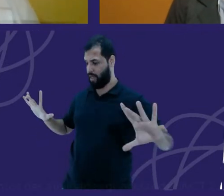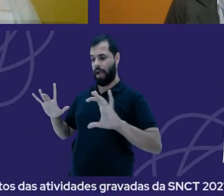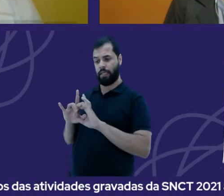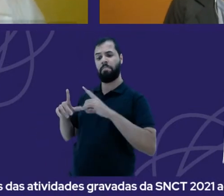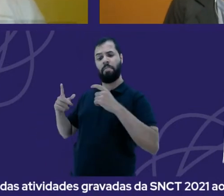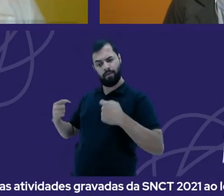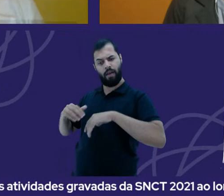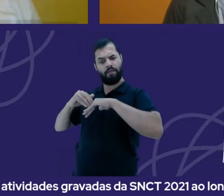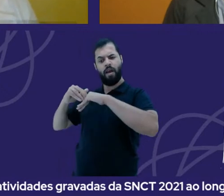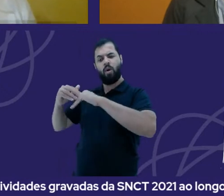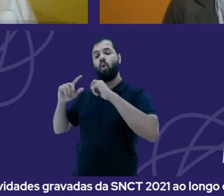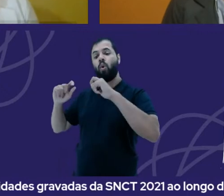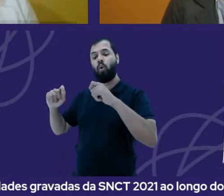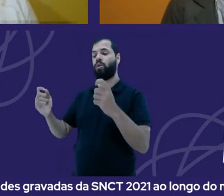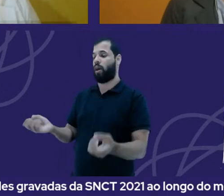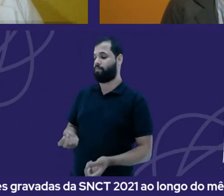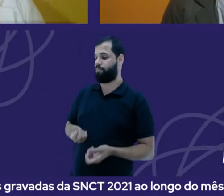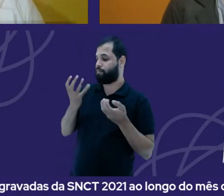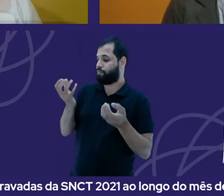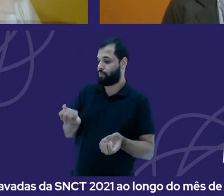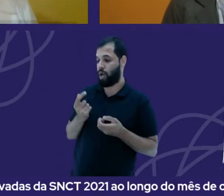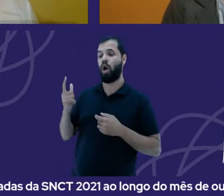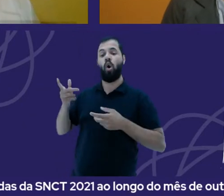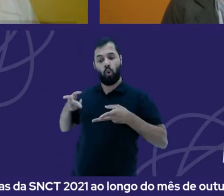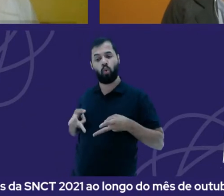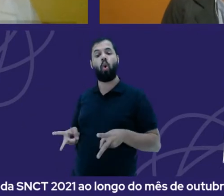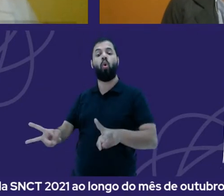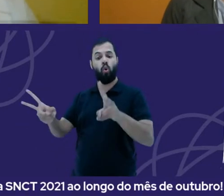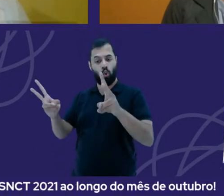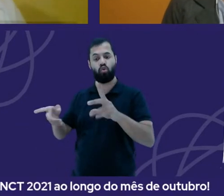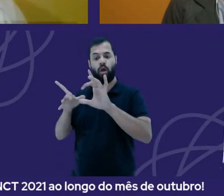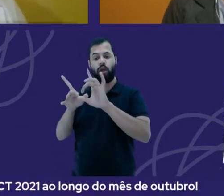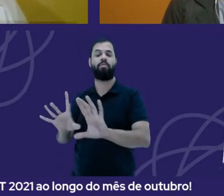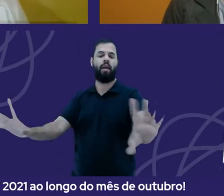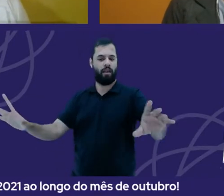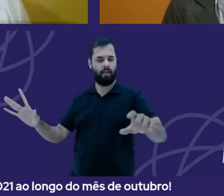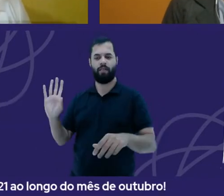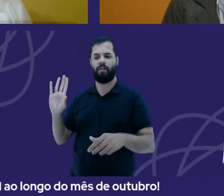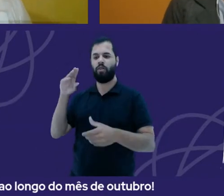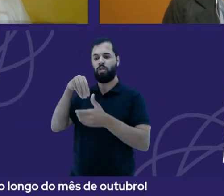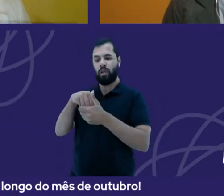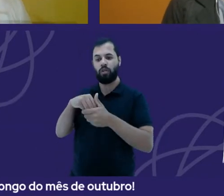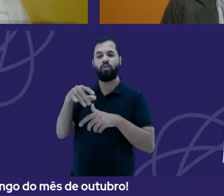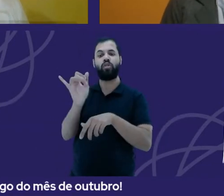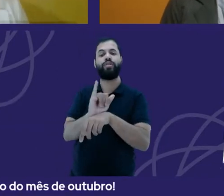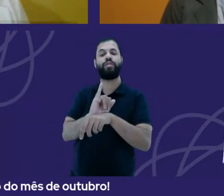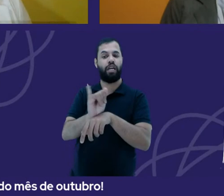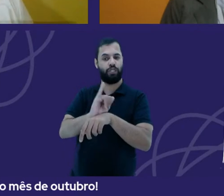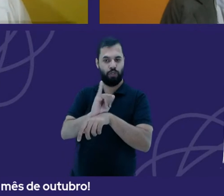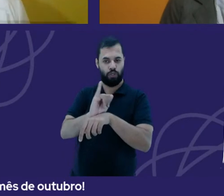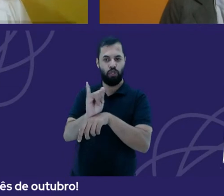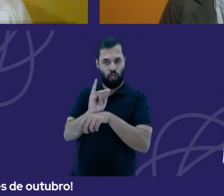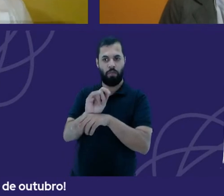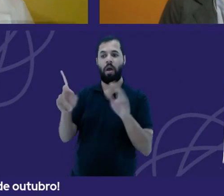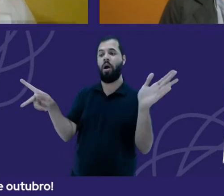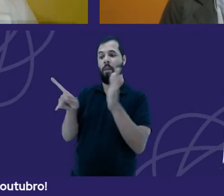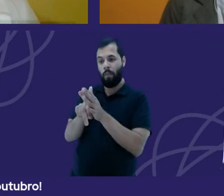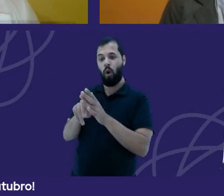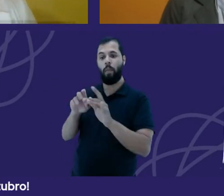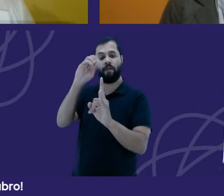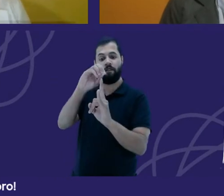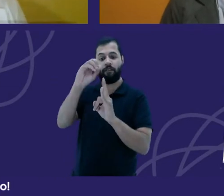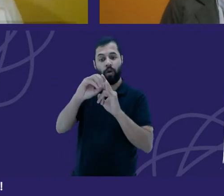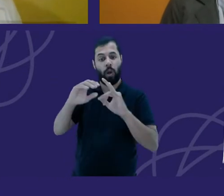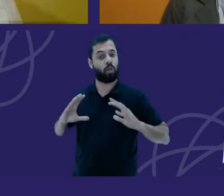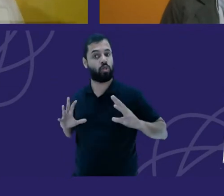produções elas continuam disponíveis na Fiocruz por tempo indeterminado. Então, a gente também está falando de acesso. Todas as atividades ao